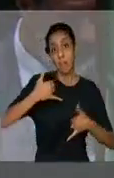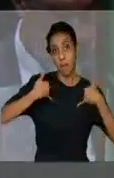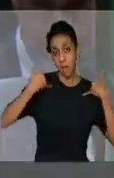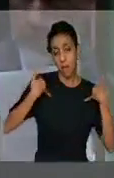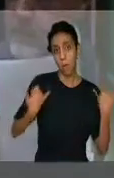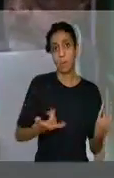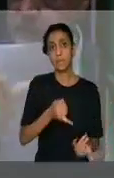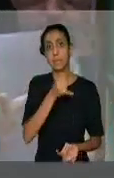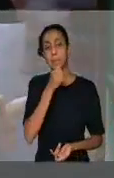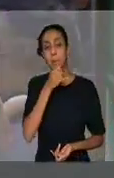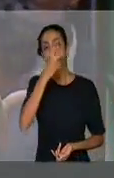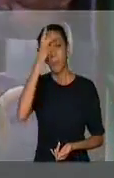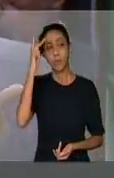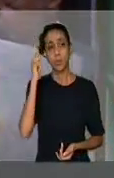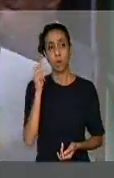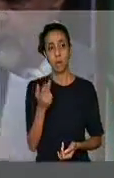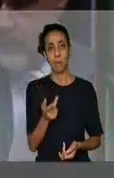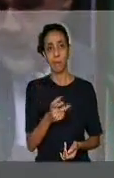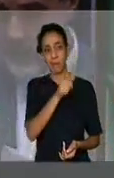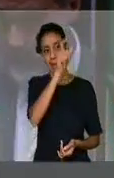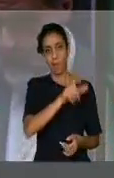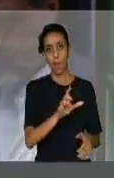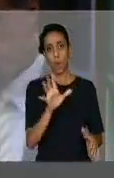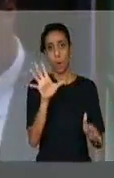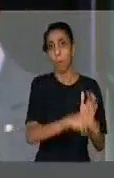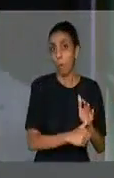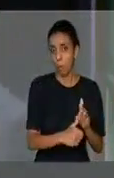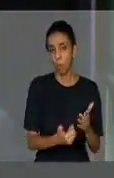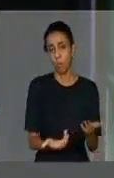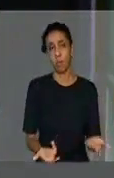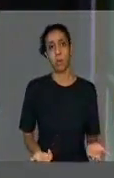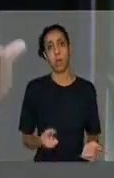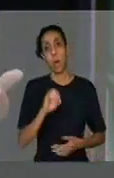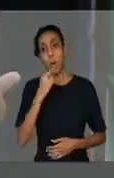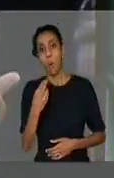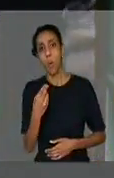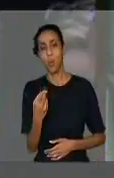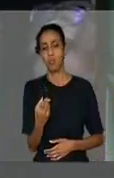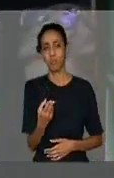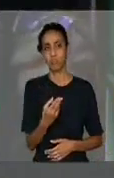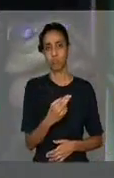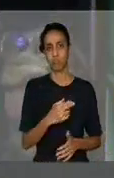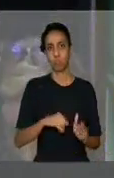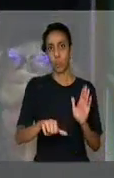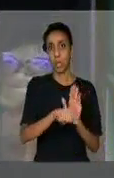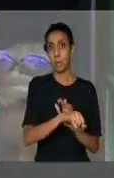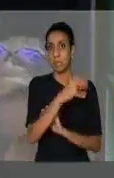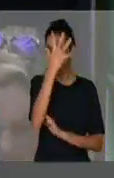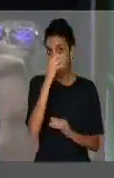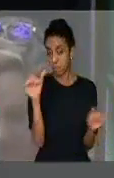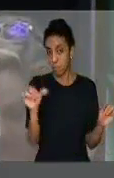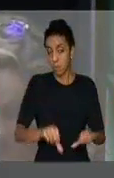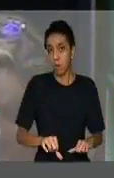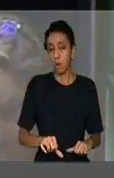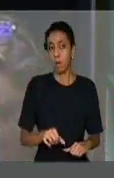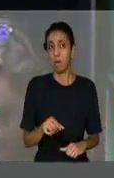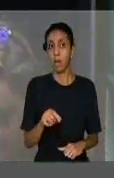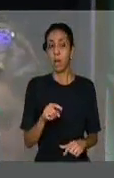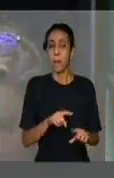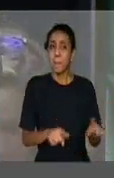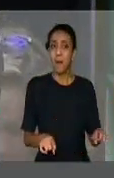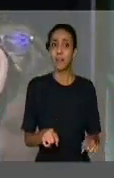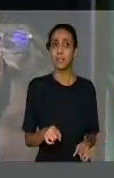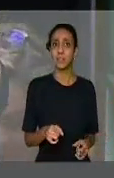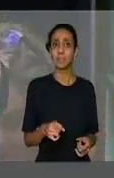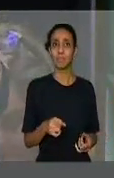que cometeu um assalto, ou até, eventualmente, um crime mais sério, mas que,